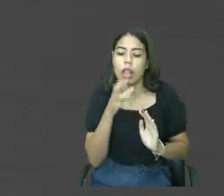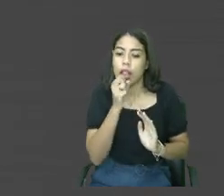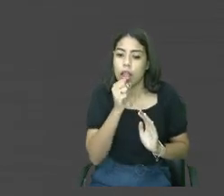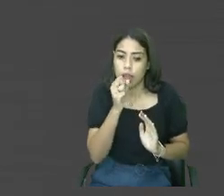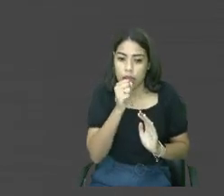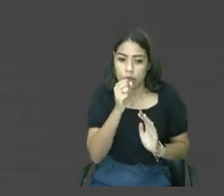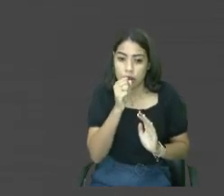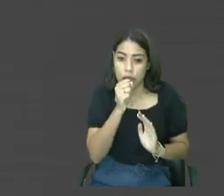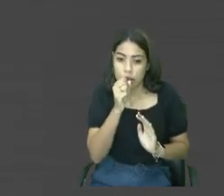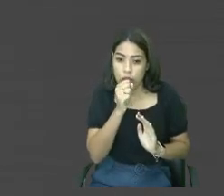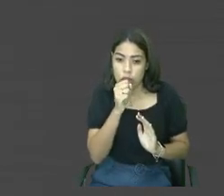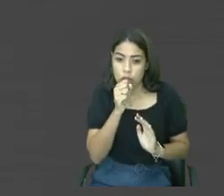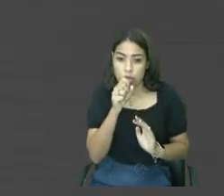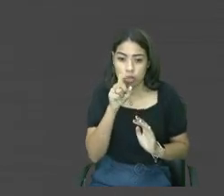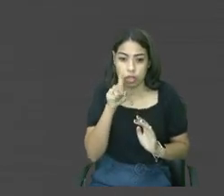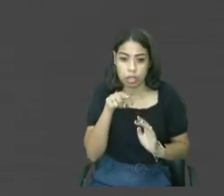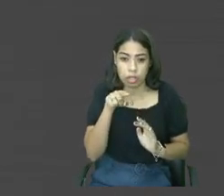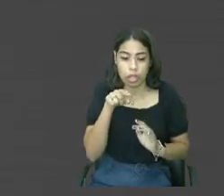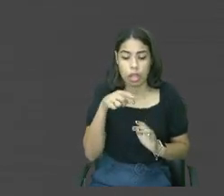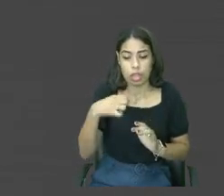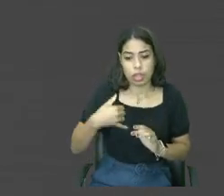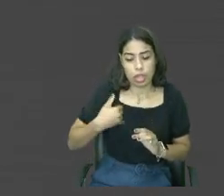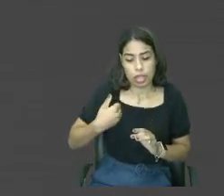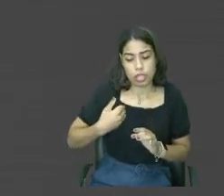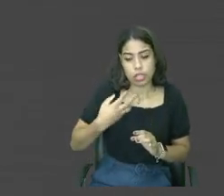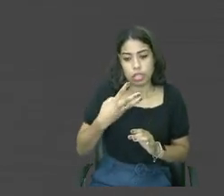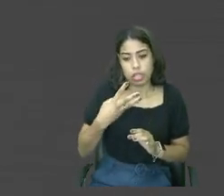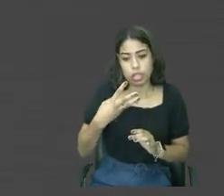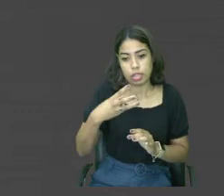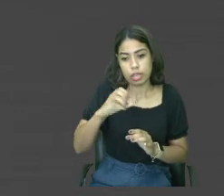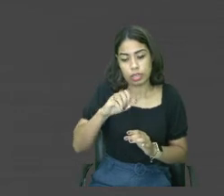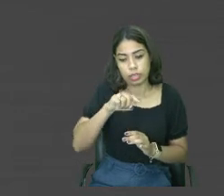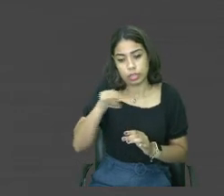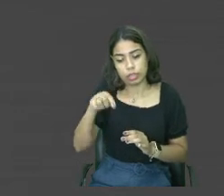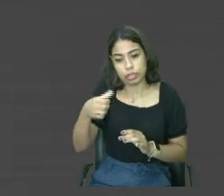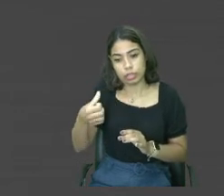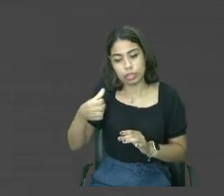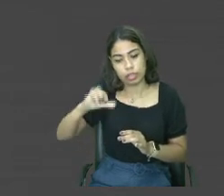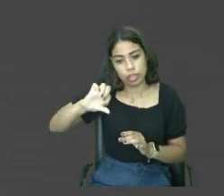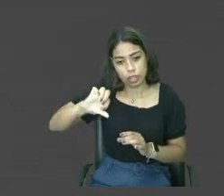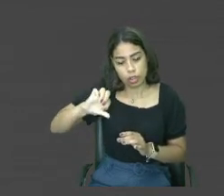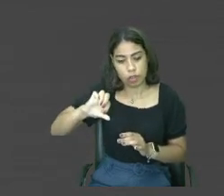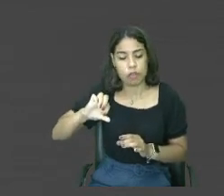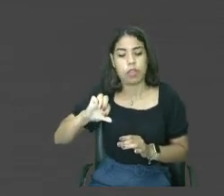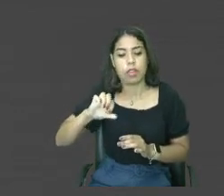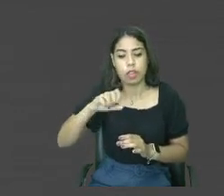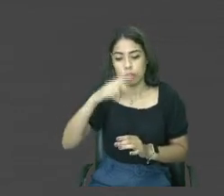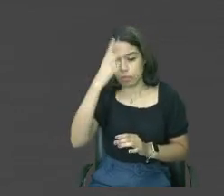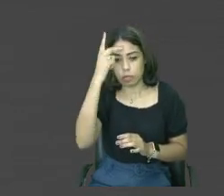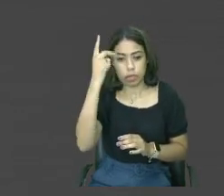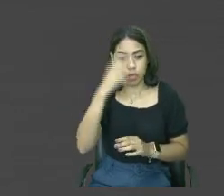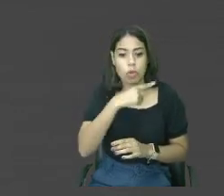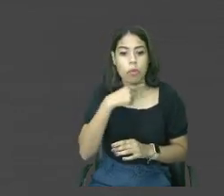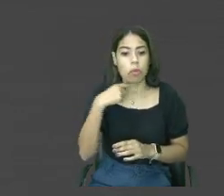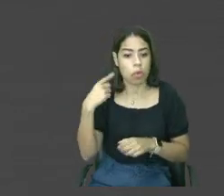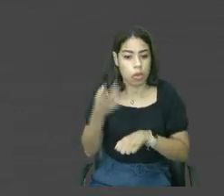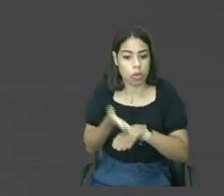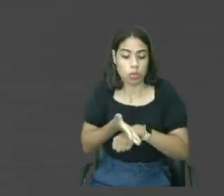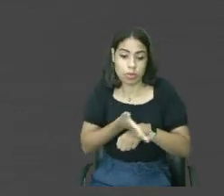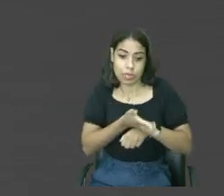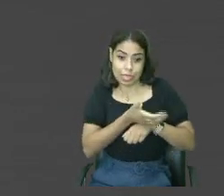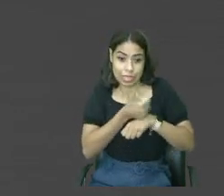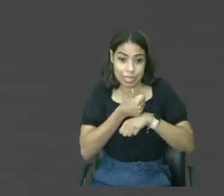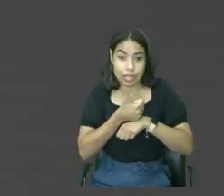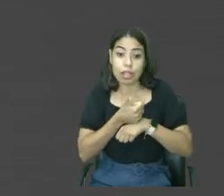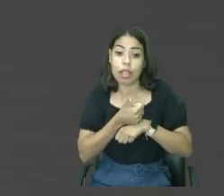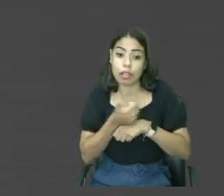população de 30 a 69 anos, que são aqueles óbitos que a gente diz que são precoces, né, já que é num público